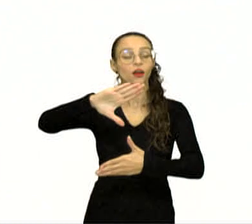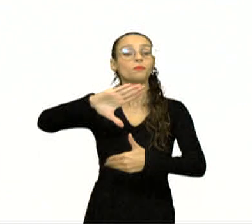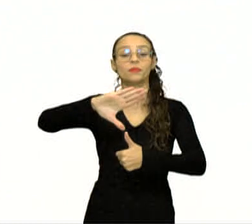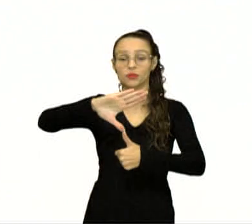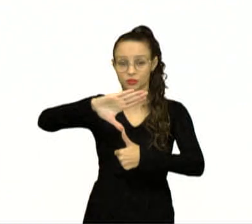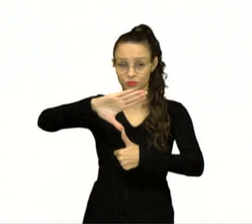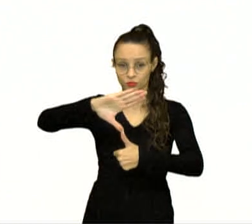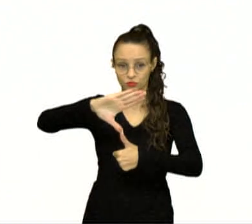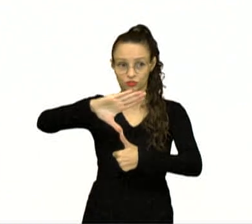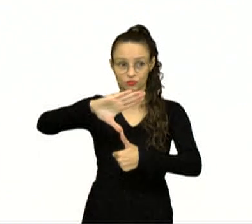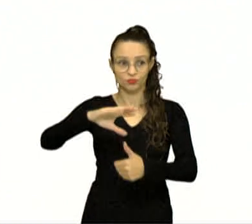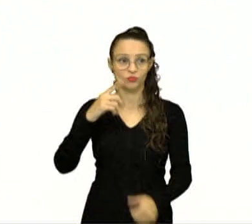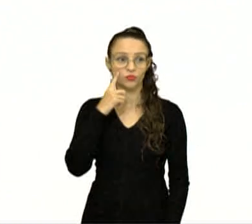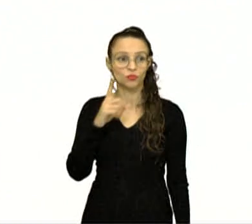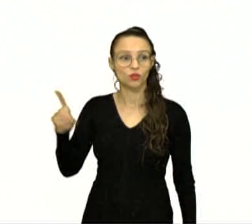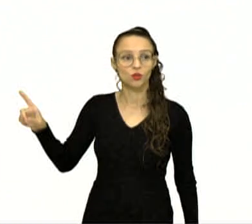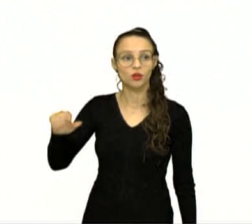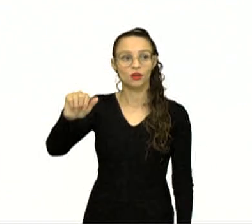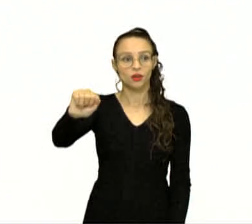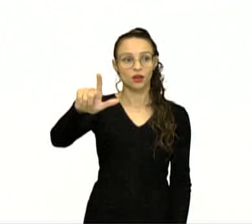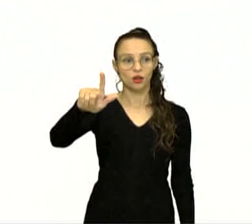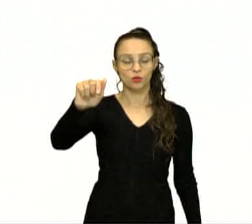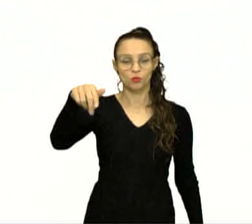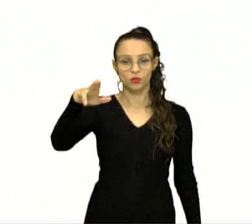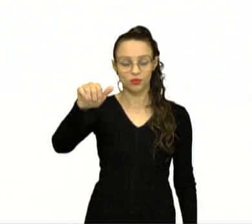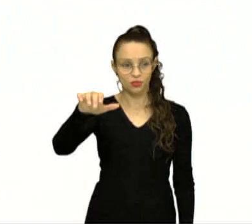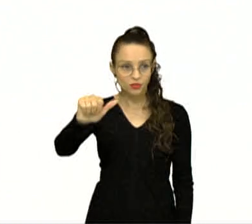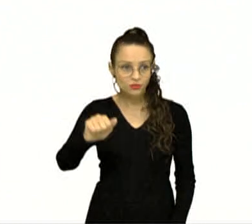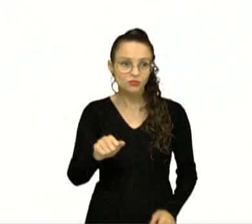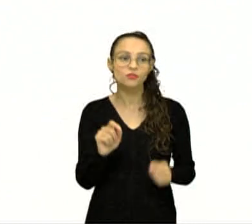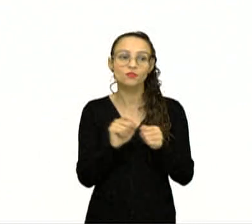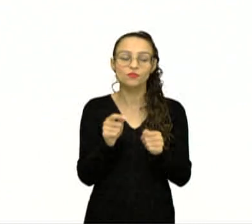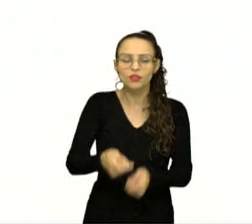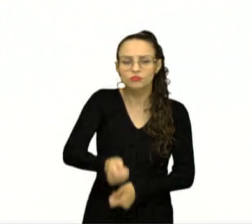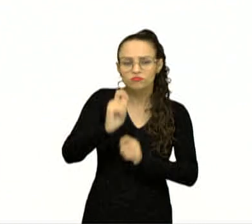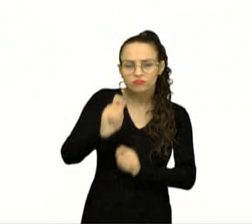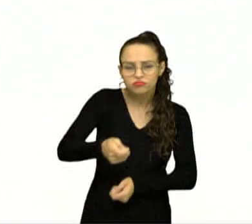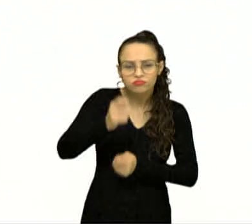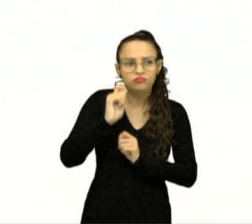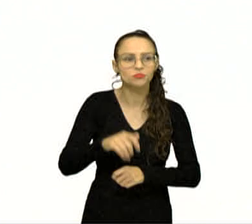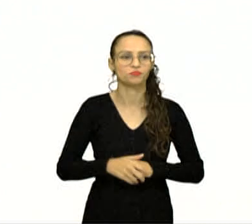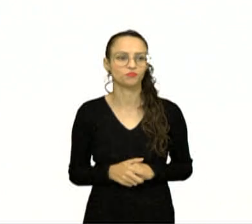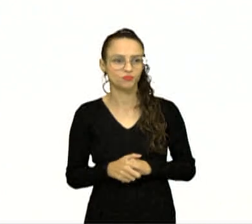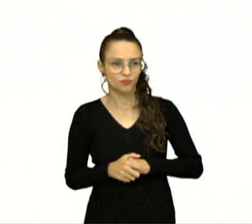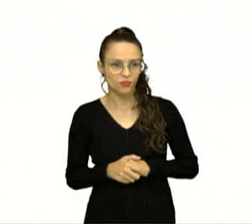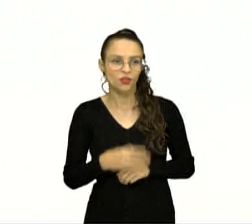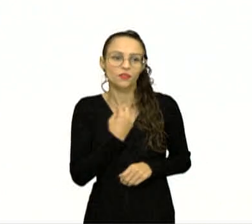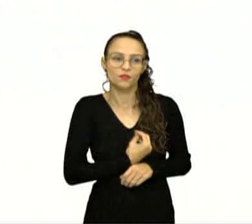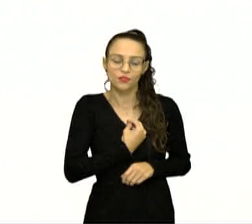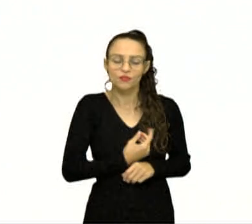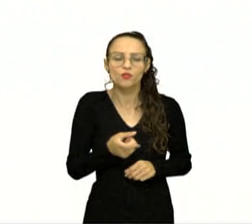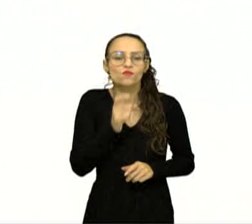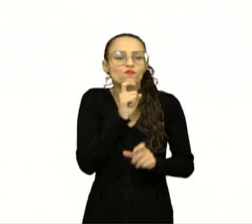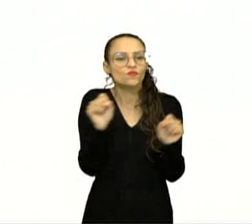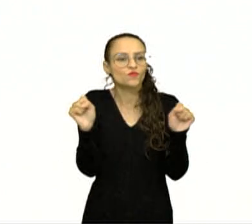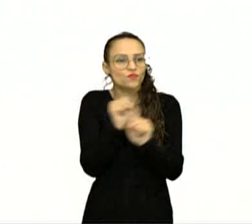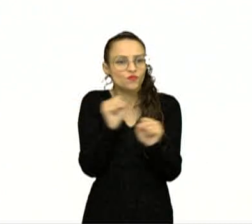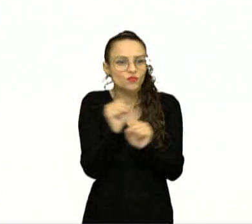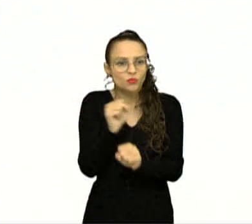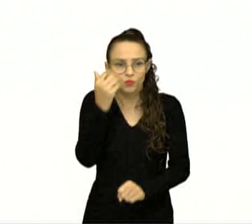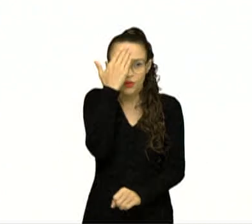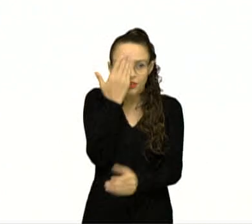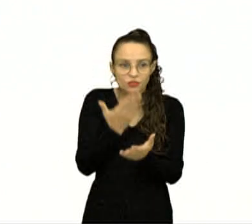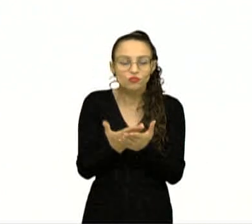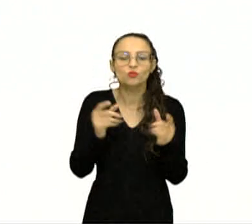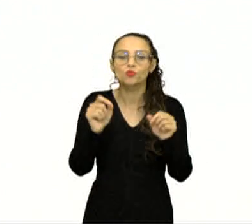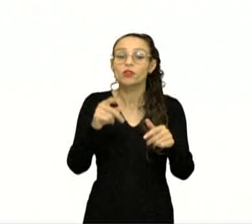Os algonquinas praticavam caça e pesca. Inuites, os esquimós, nômades, que viviam no extremo e frio. Acredita-se que